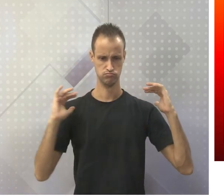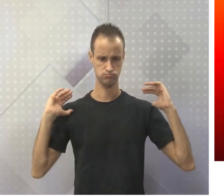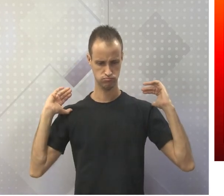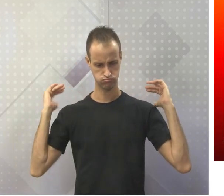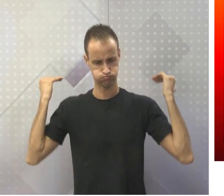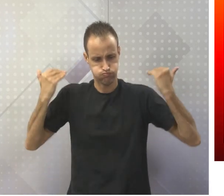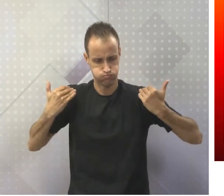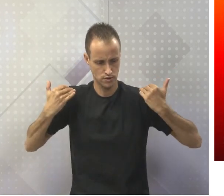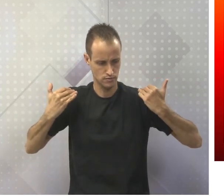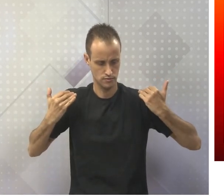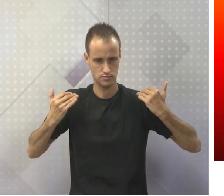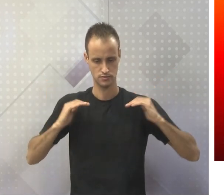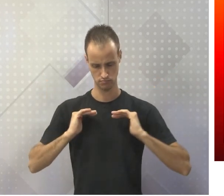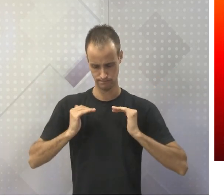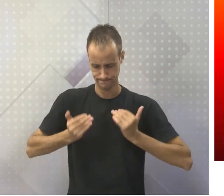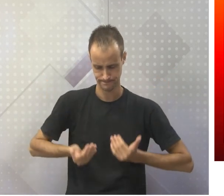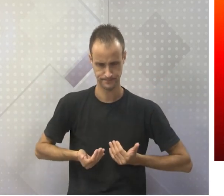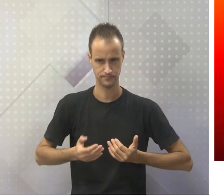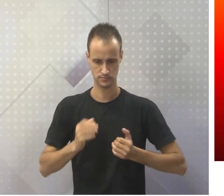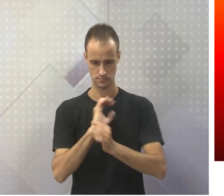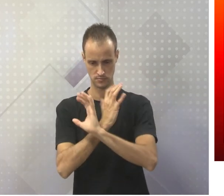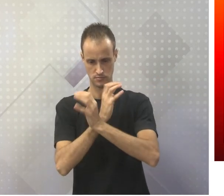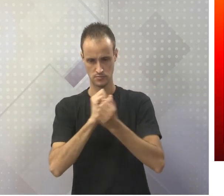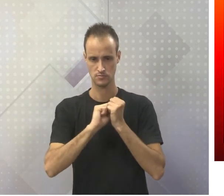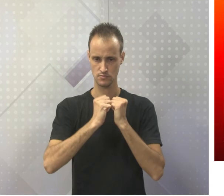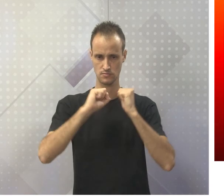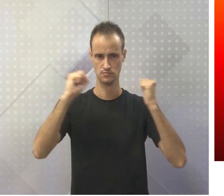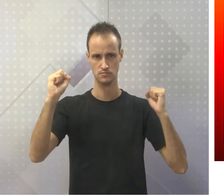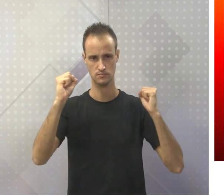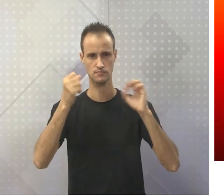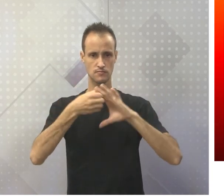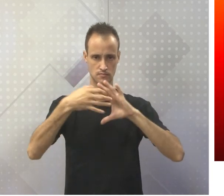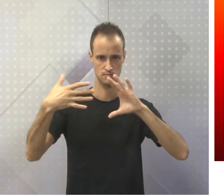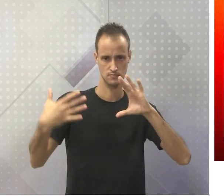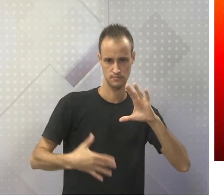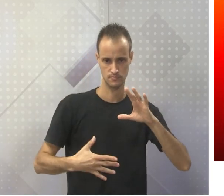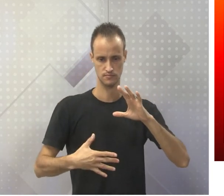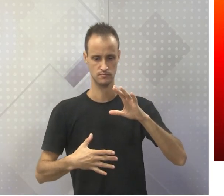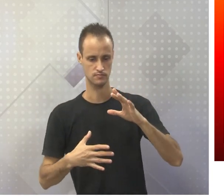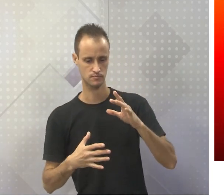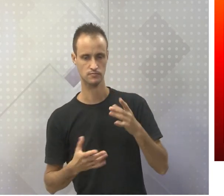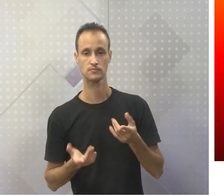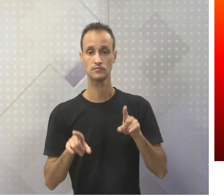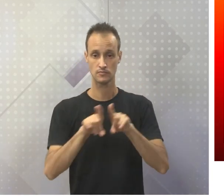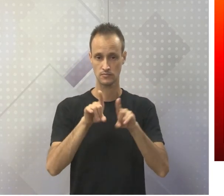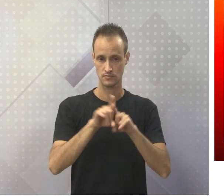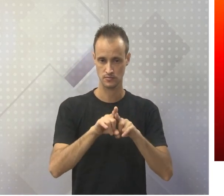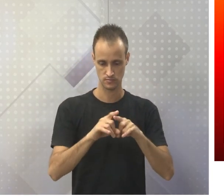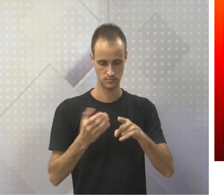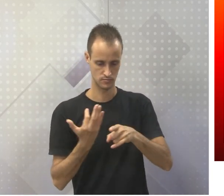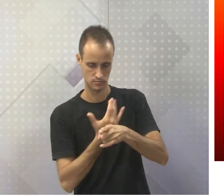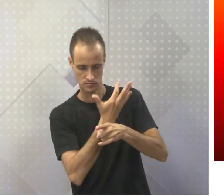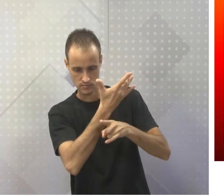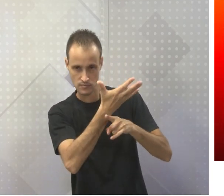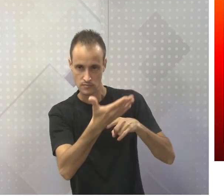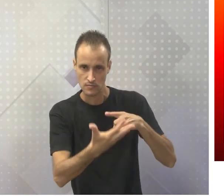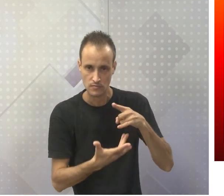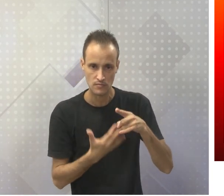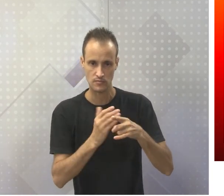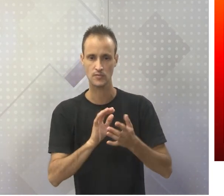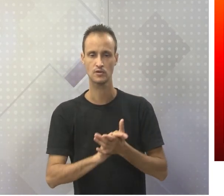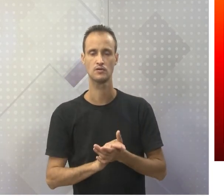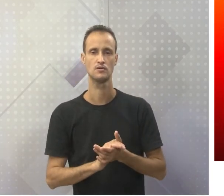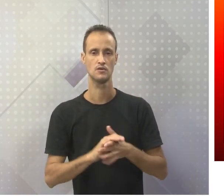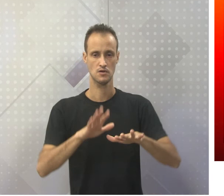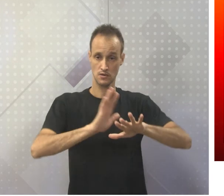relação ao quadril, cresce o esqueleto, desenvolve as características sexuais, crescimento de pé, mão, músculo de forma mais